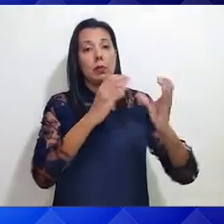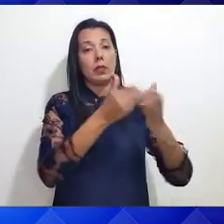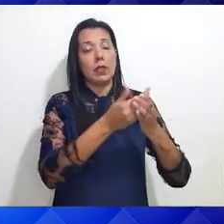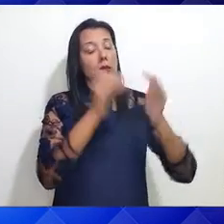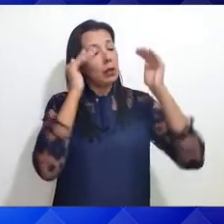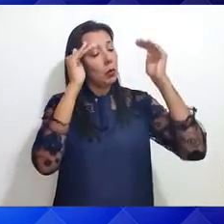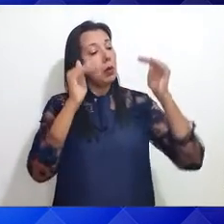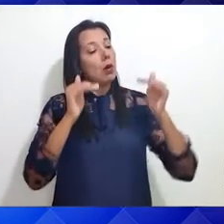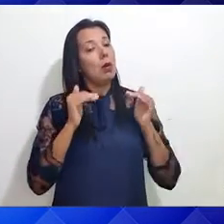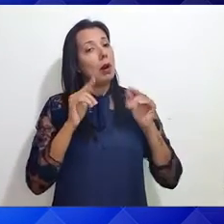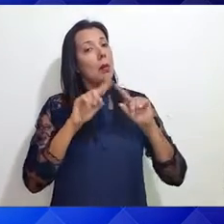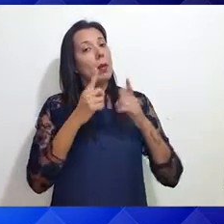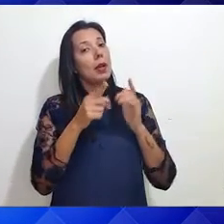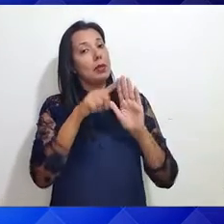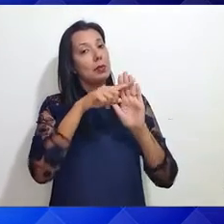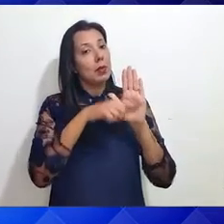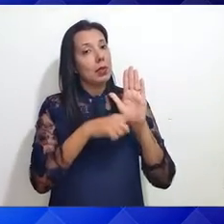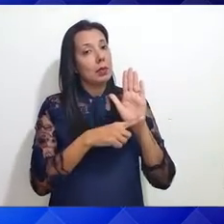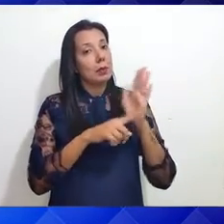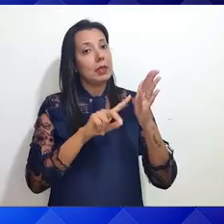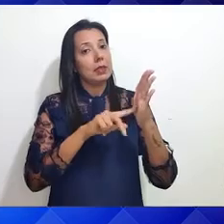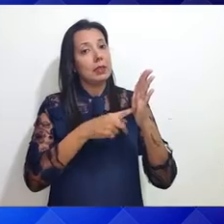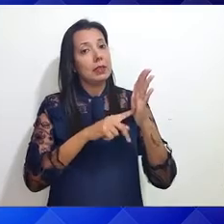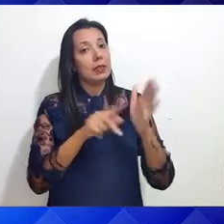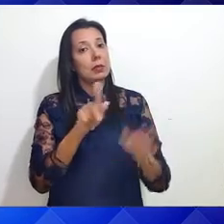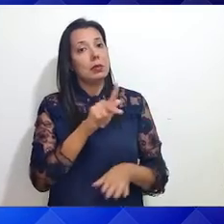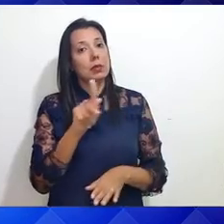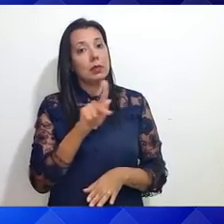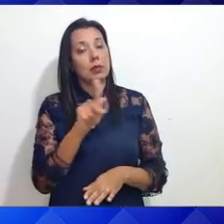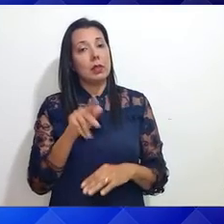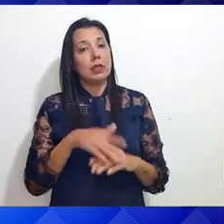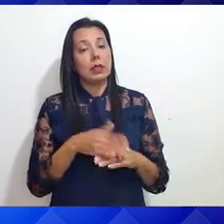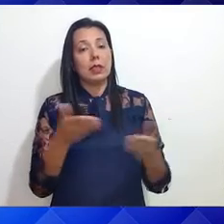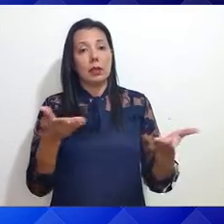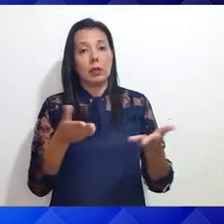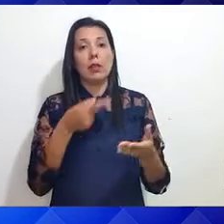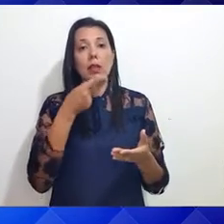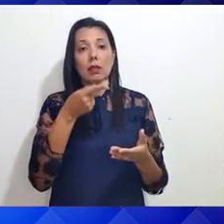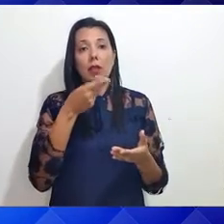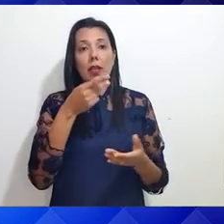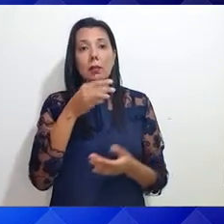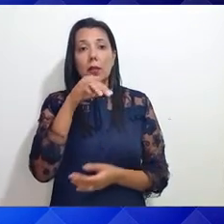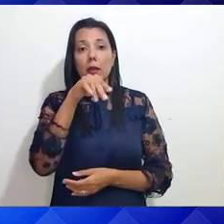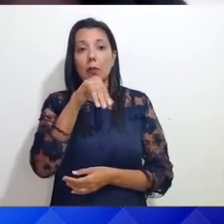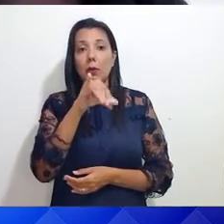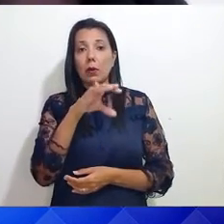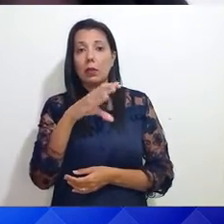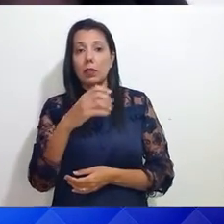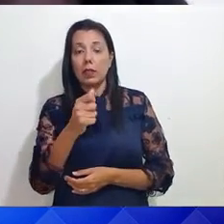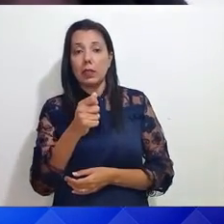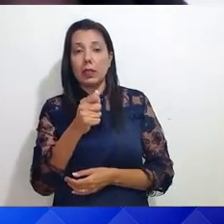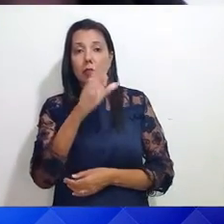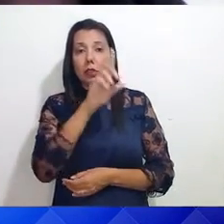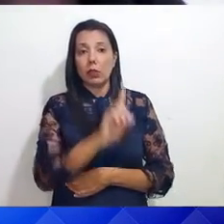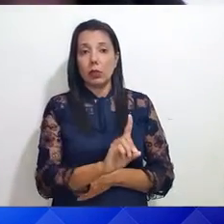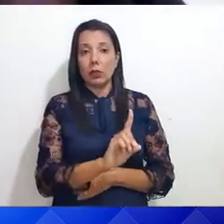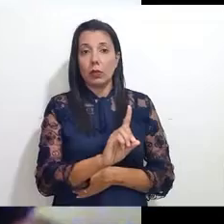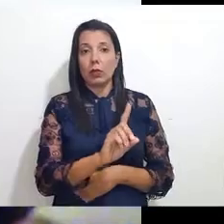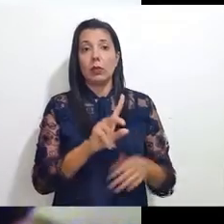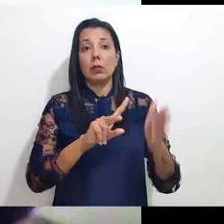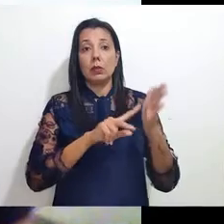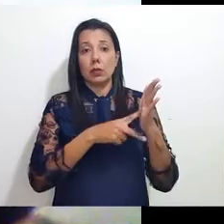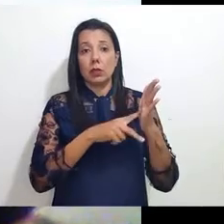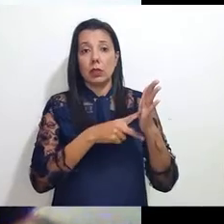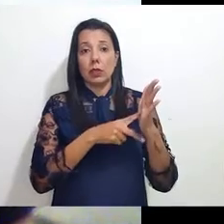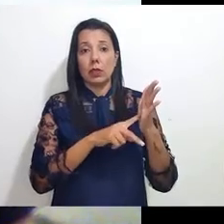do Sindicato dos Professores. E eu vou passar a palavra agora para a Mônica Caldeira, que é a diretora do Simpro, e ela explica melhor